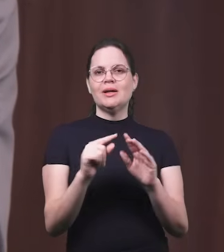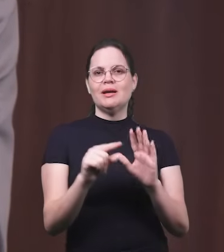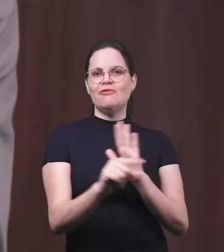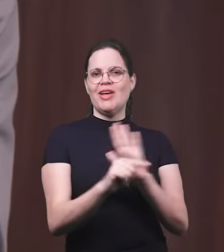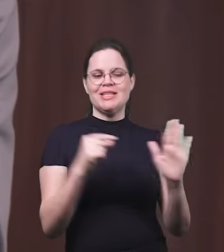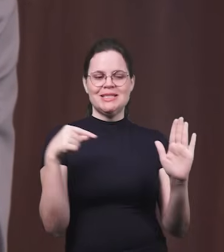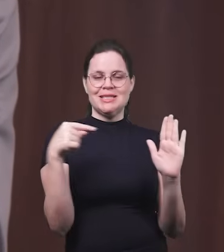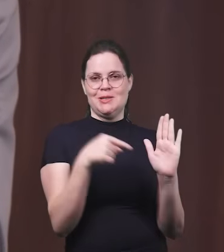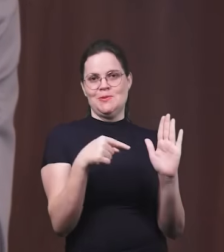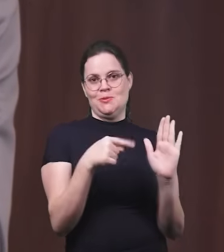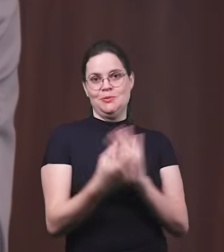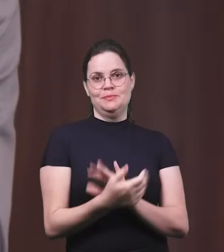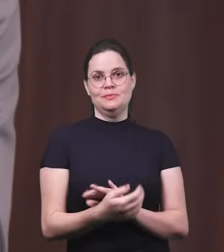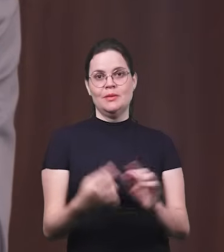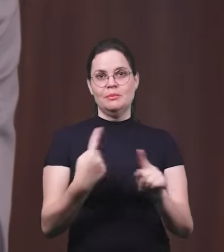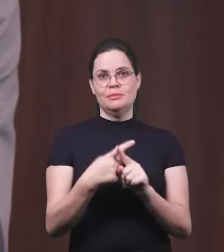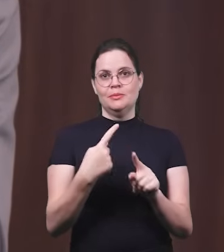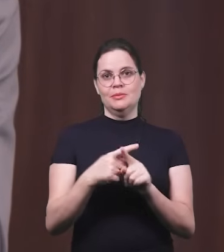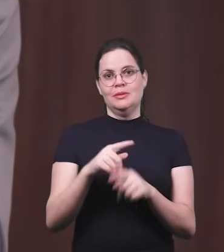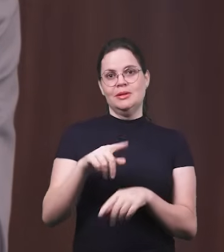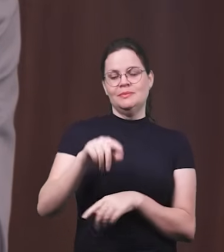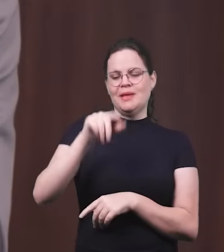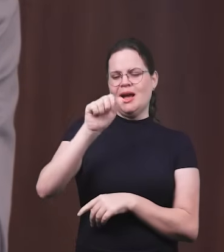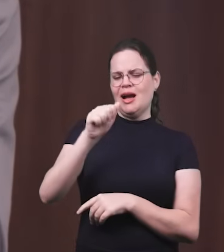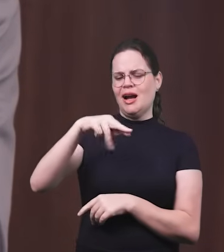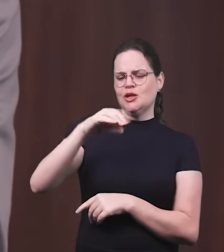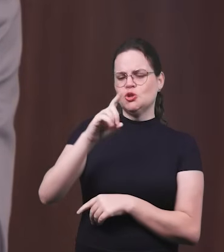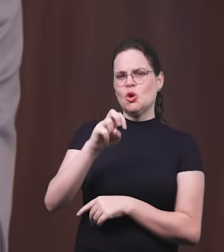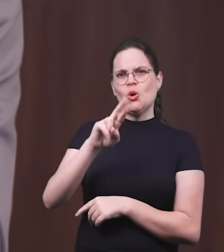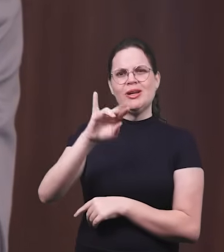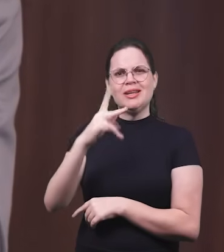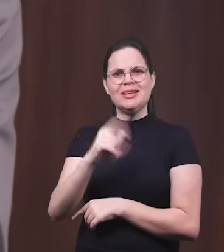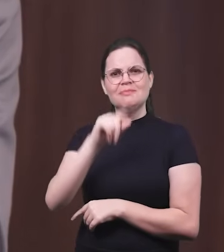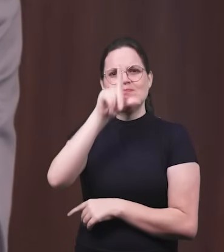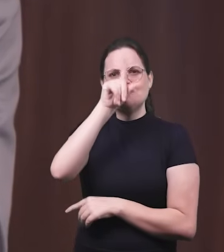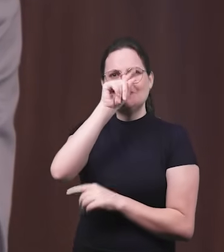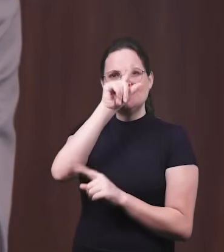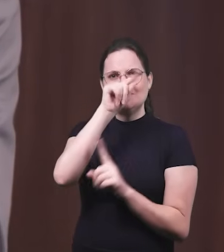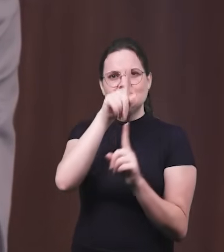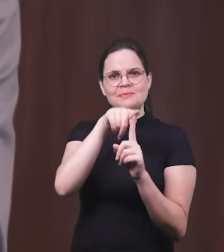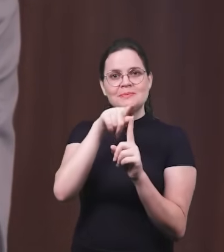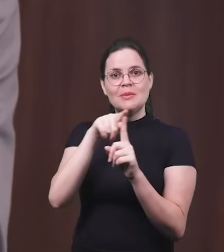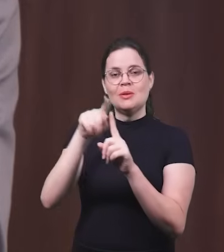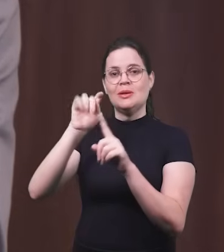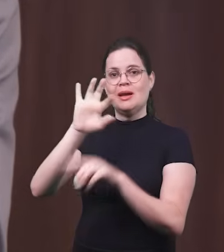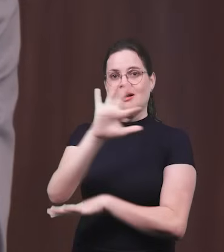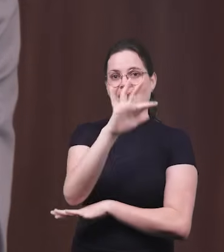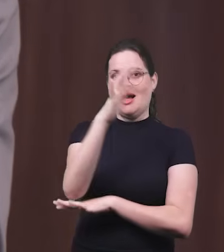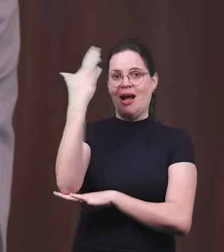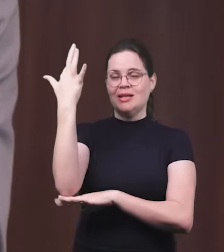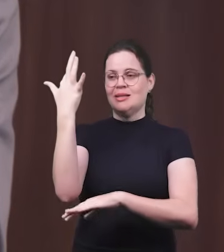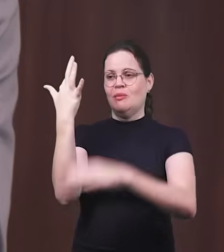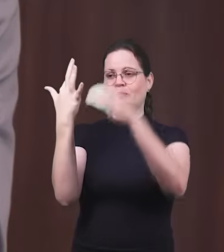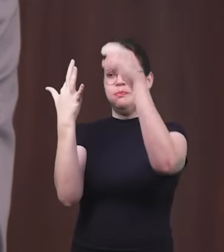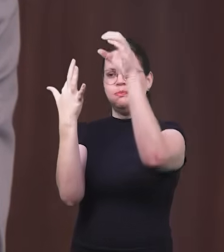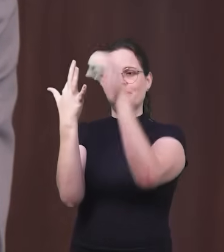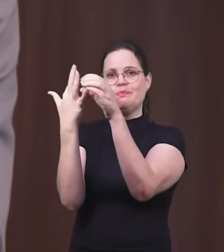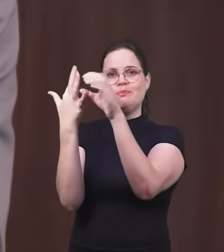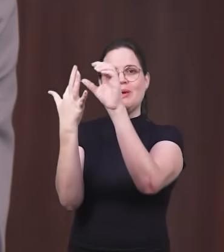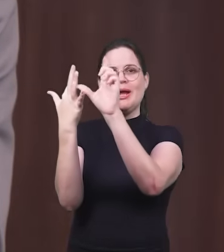neste versículo. Porque a andorinha fez ninho para si e para a sua prole, ou seja, para a sua